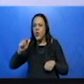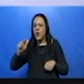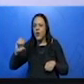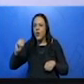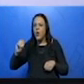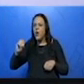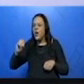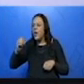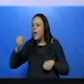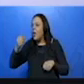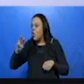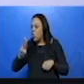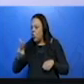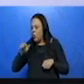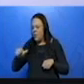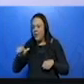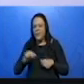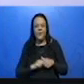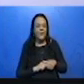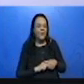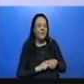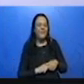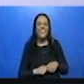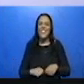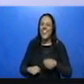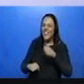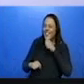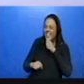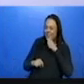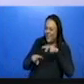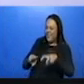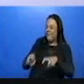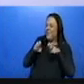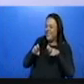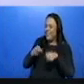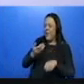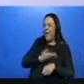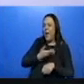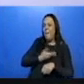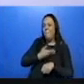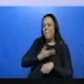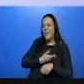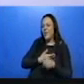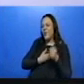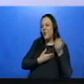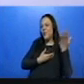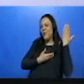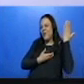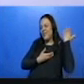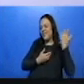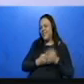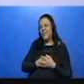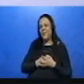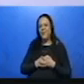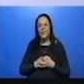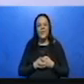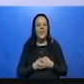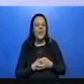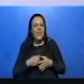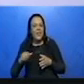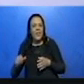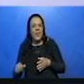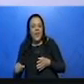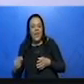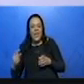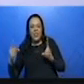ainda bem que você reconhece um velho companheiro de bordo, Bill. É a primeira vez que nos vemos, né? Depois que eu perdi esses